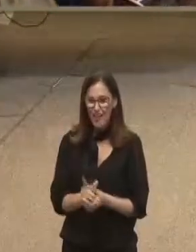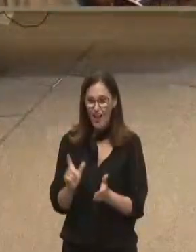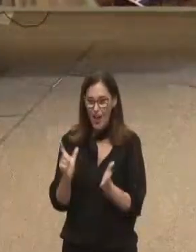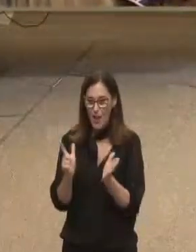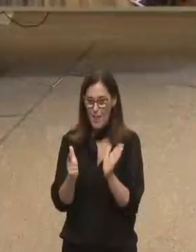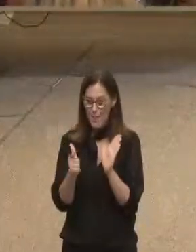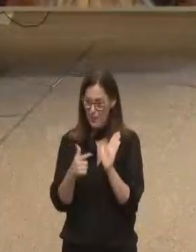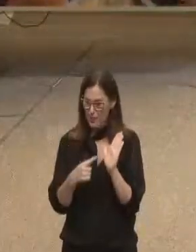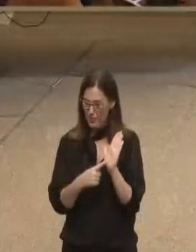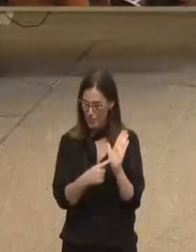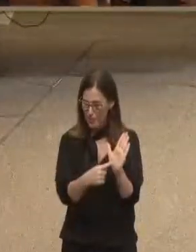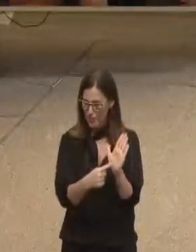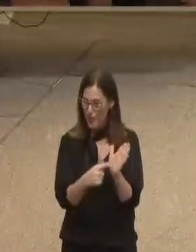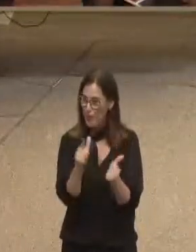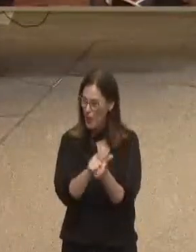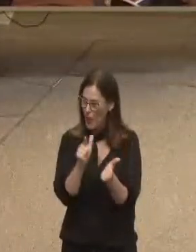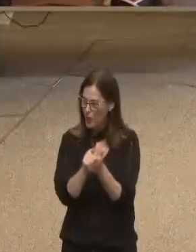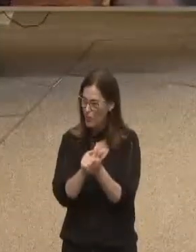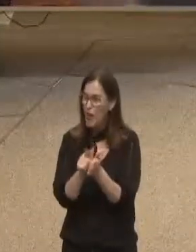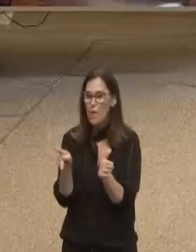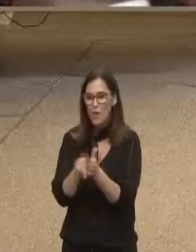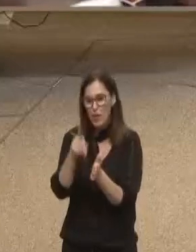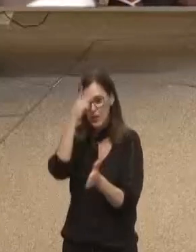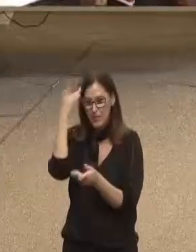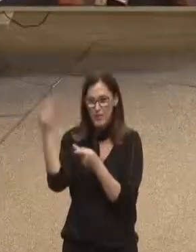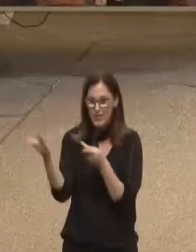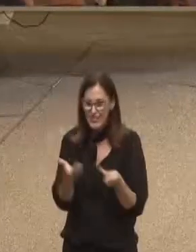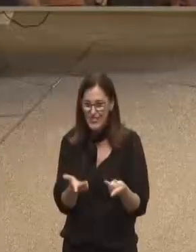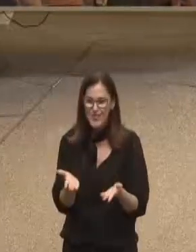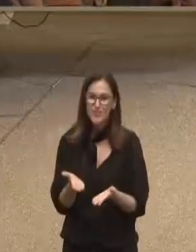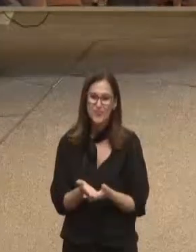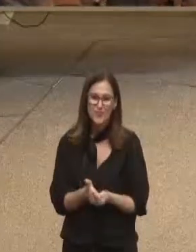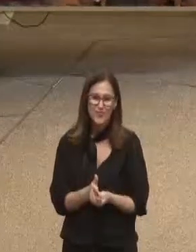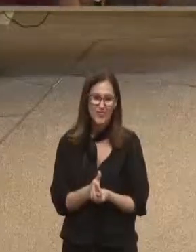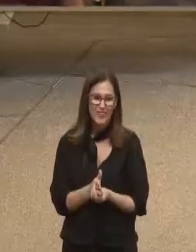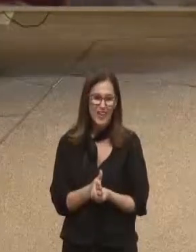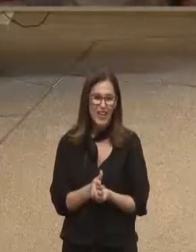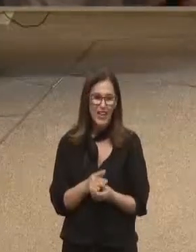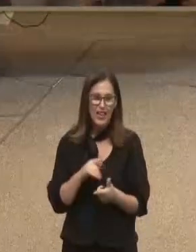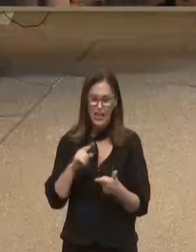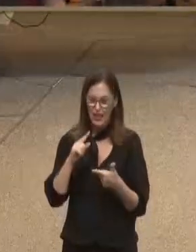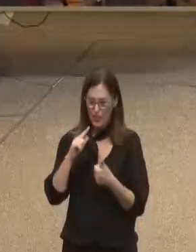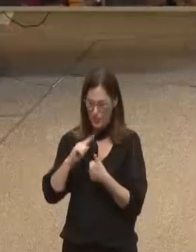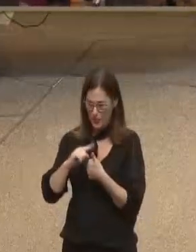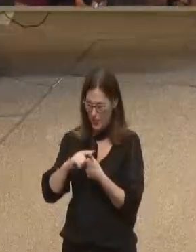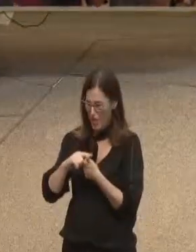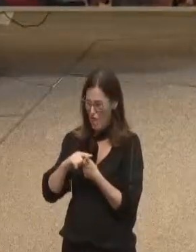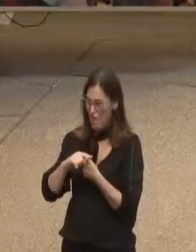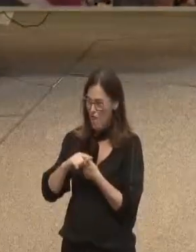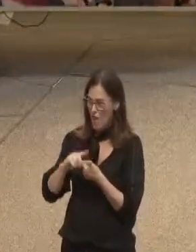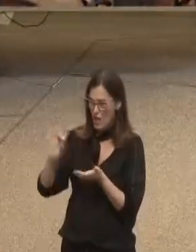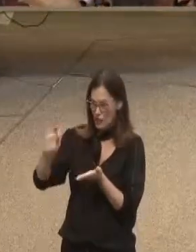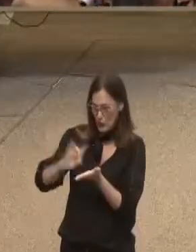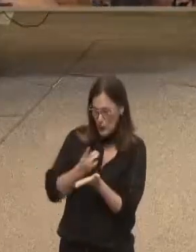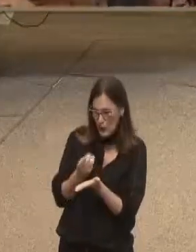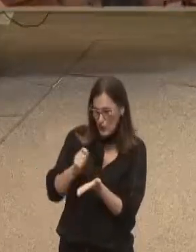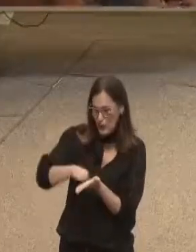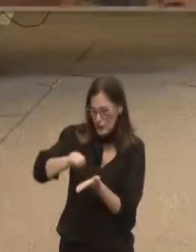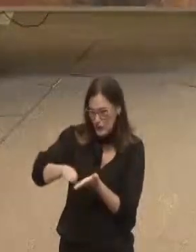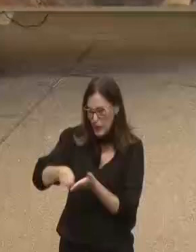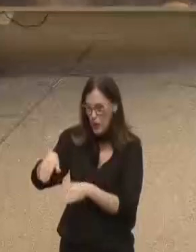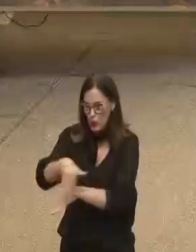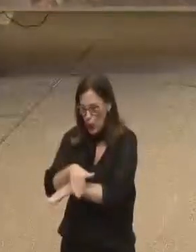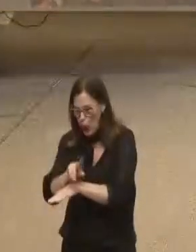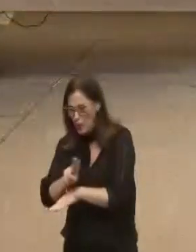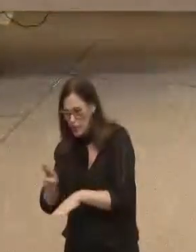do visitante, tá certo? Esse cartão do visitante, ele tem duas partes, a nossa ficha dos visitantes, a primeira parte fica com